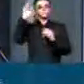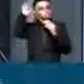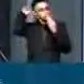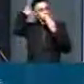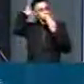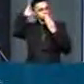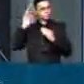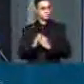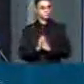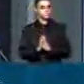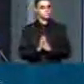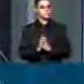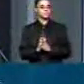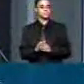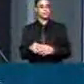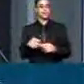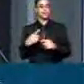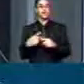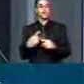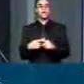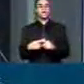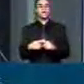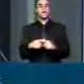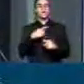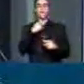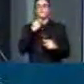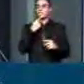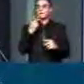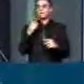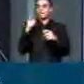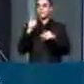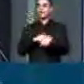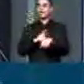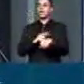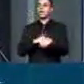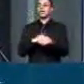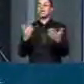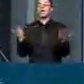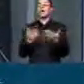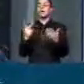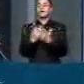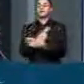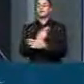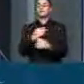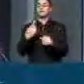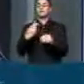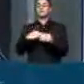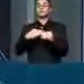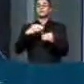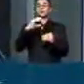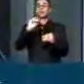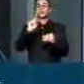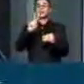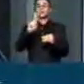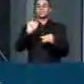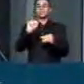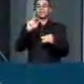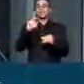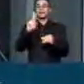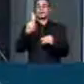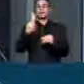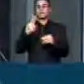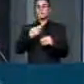nesse momento não era só deles, que amanhã podia bater na porta de outro. E às vezes a gente tem aquela situação, o brasileiro,